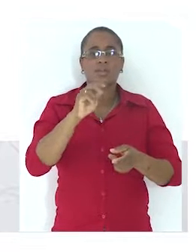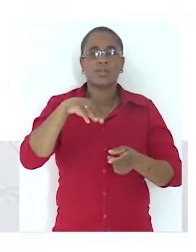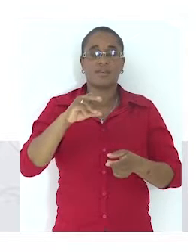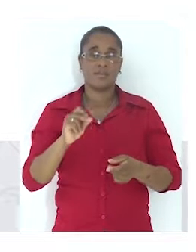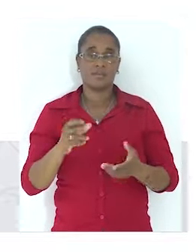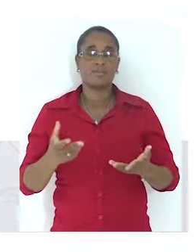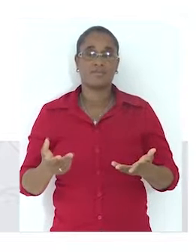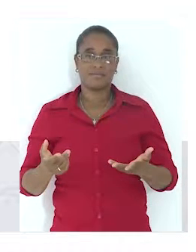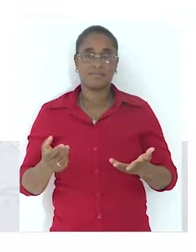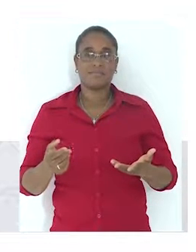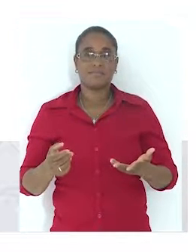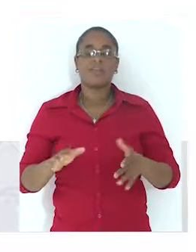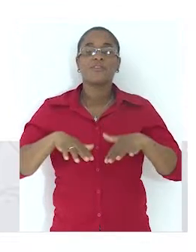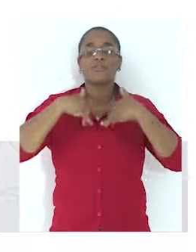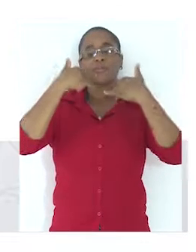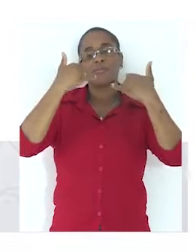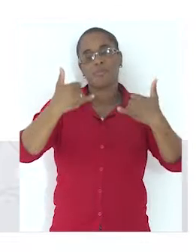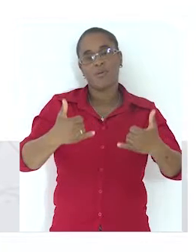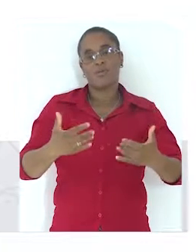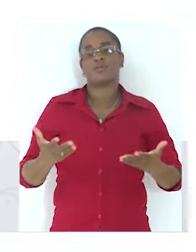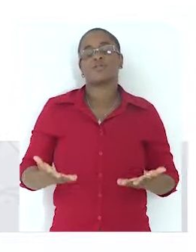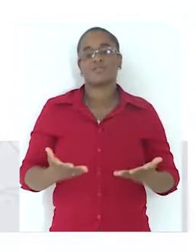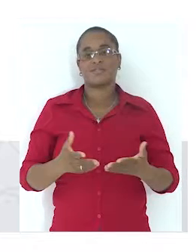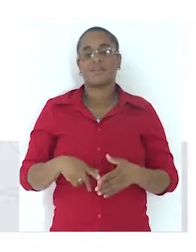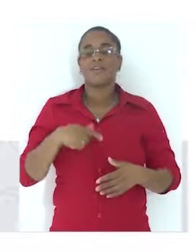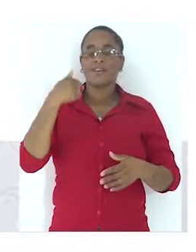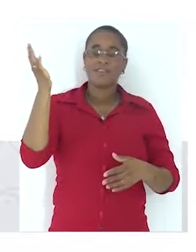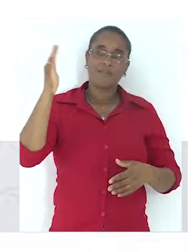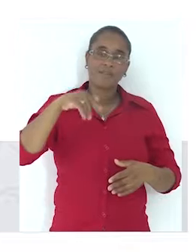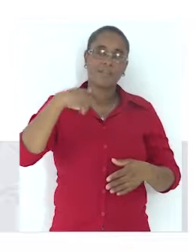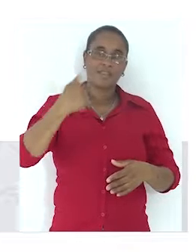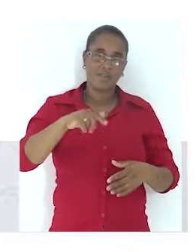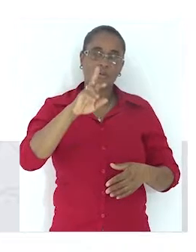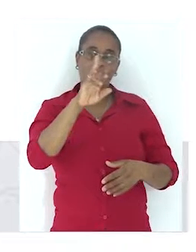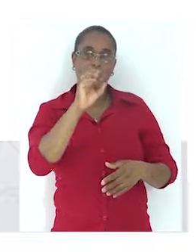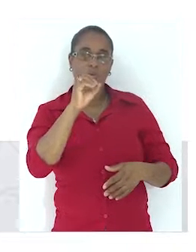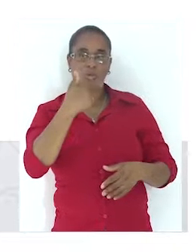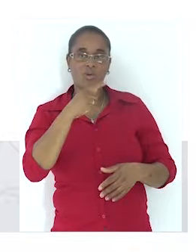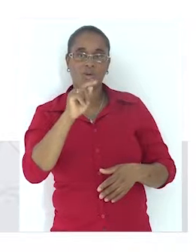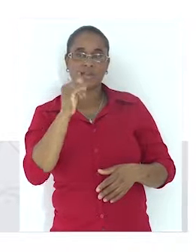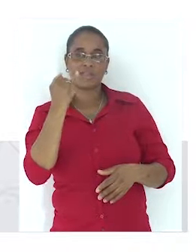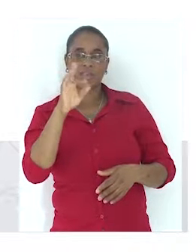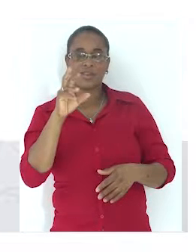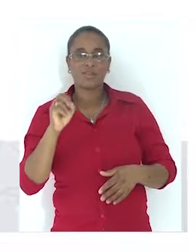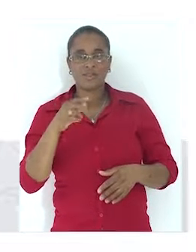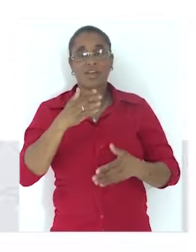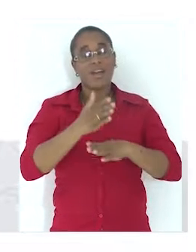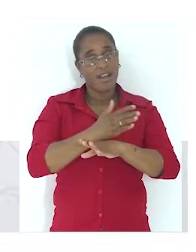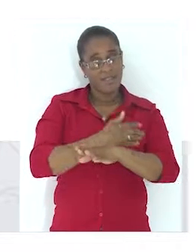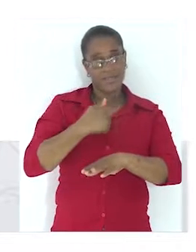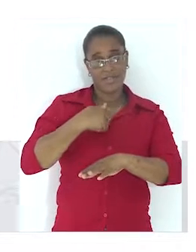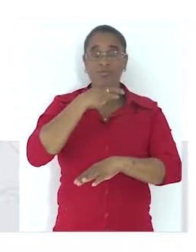Temos que definir o tema. Depois vem o roteiro, que eu já disse que era um